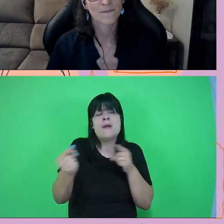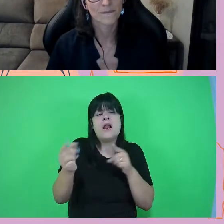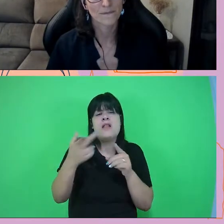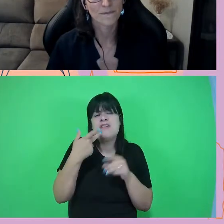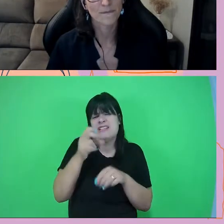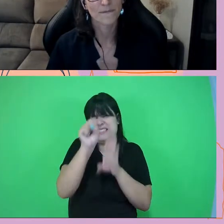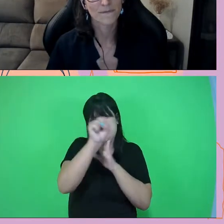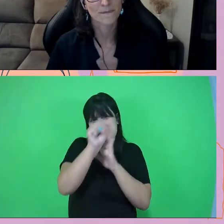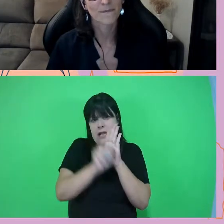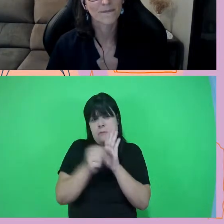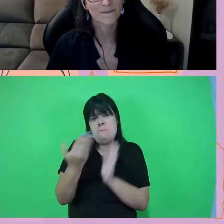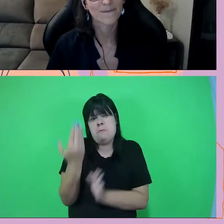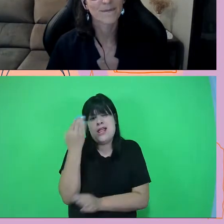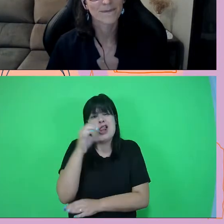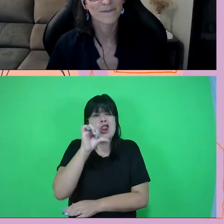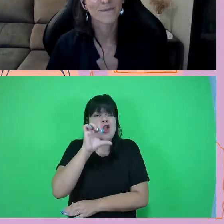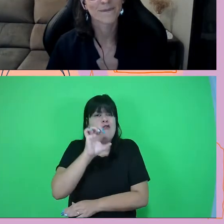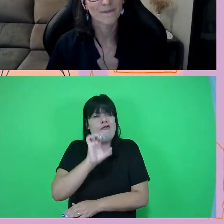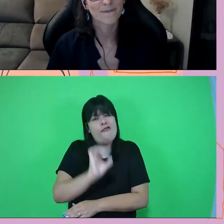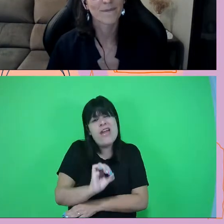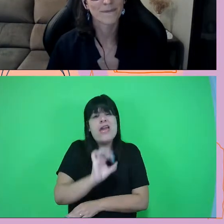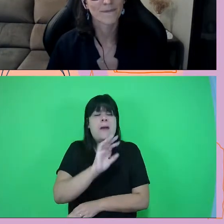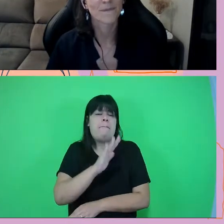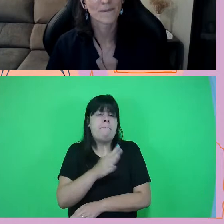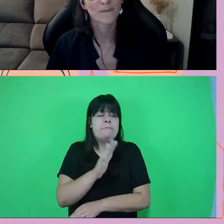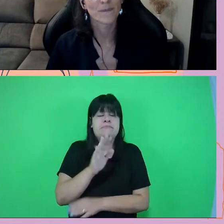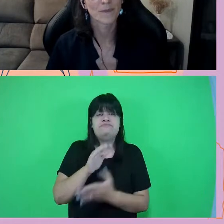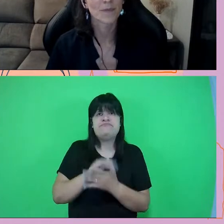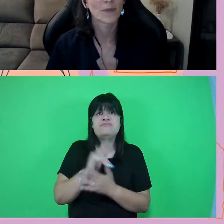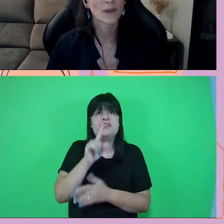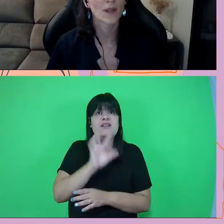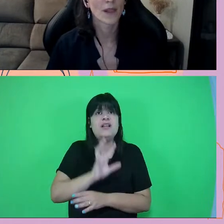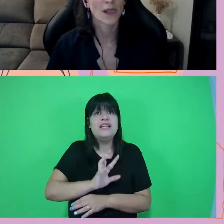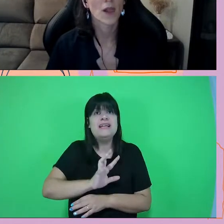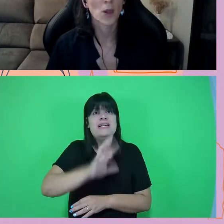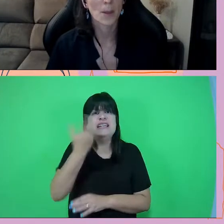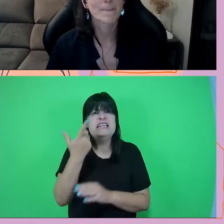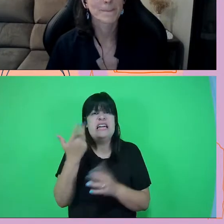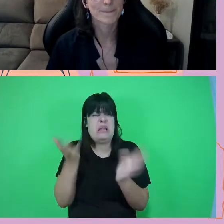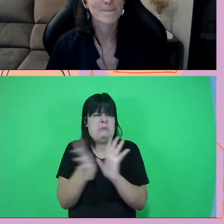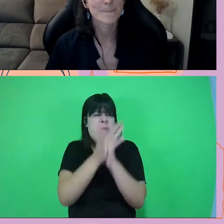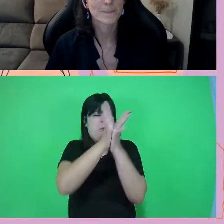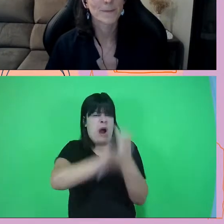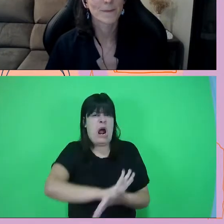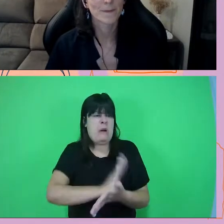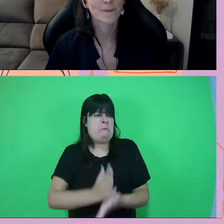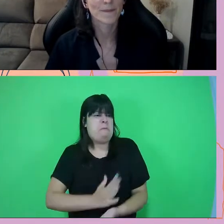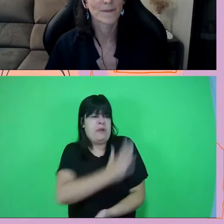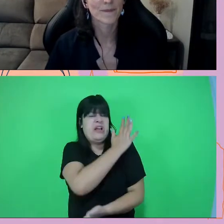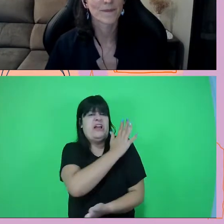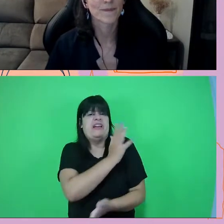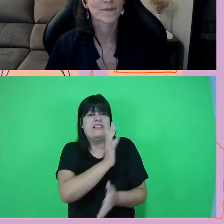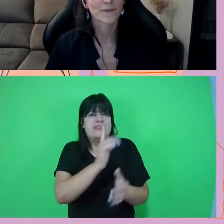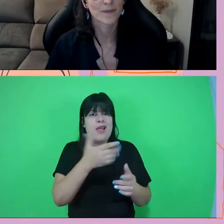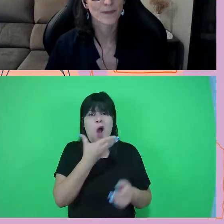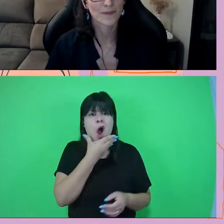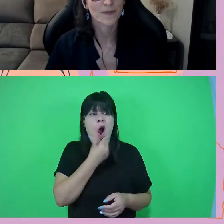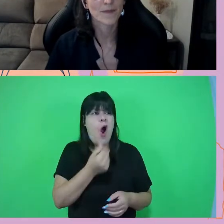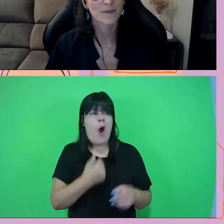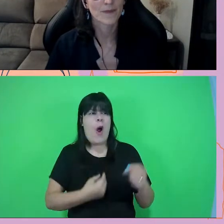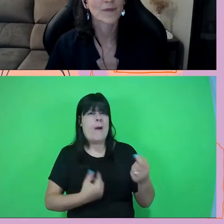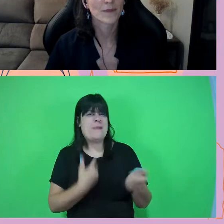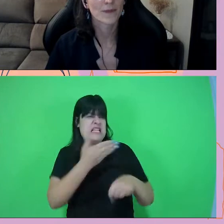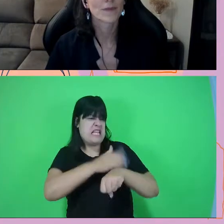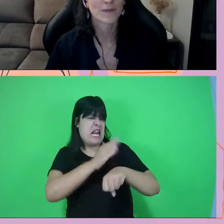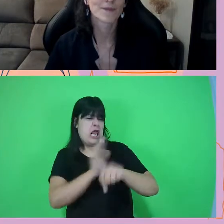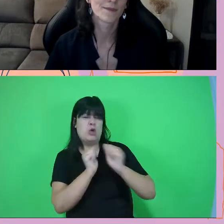passado, 1990, né, década de 90, ela acabava sendo discriminada. Então, os homens não queriam treinar com as mulheres,